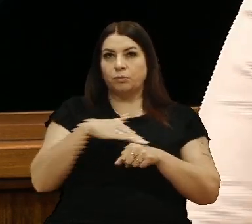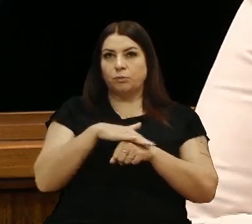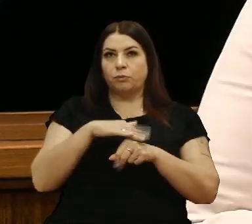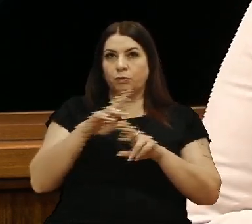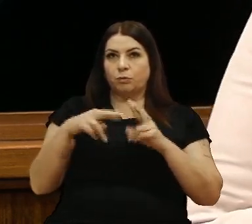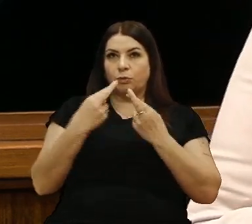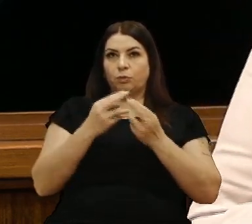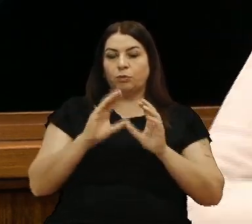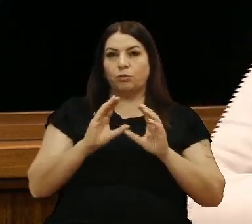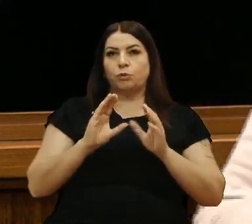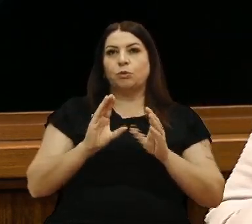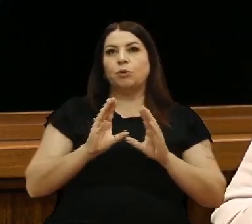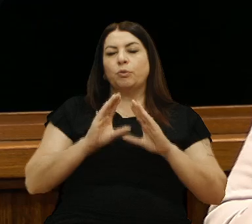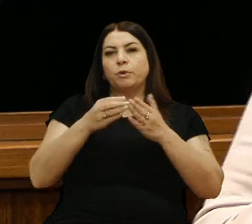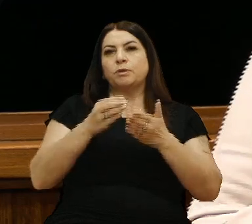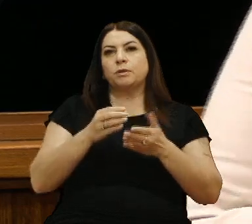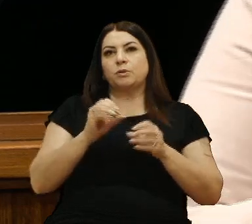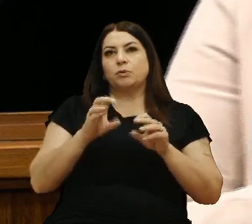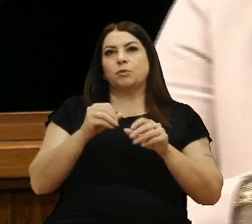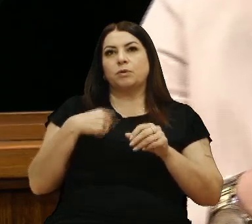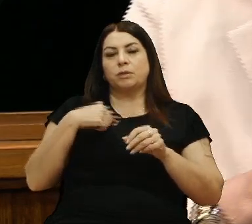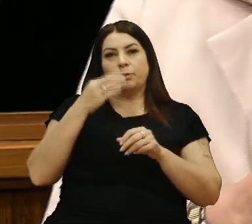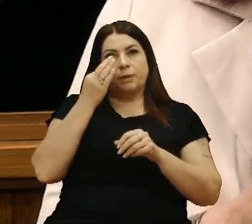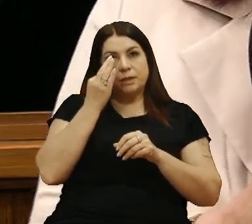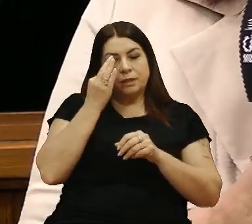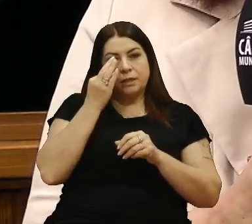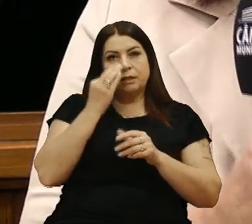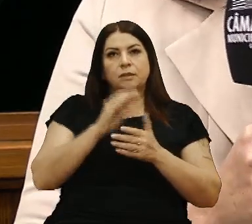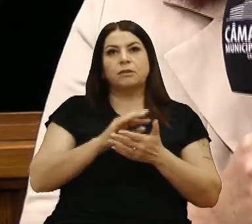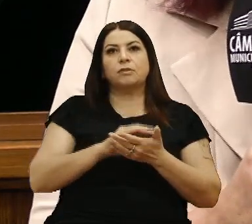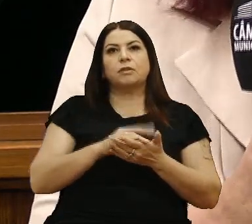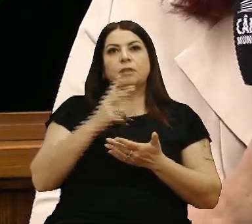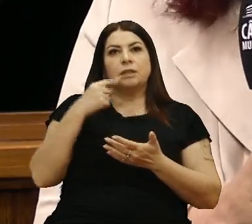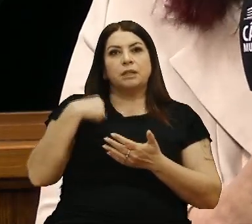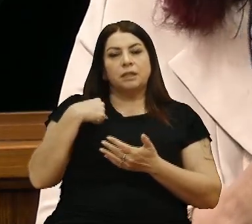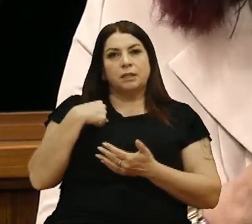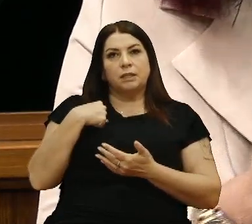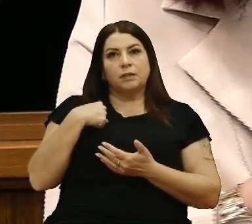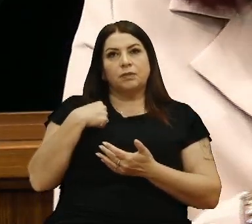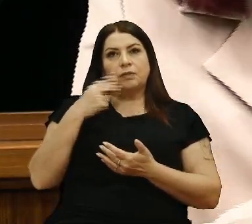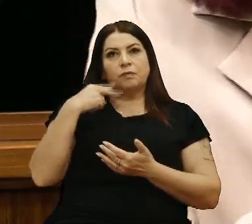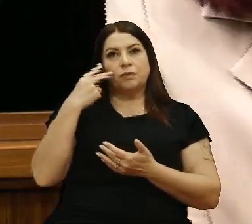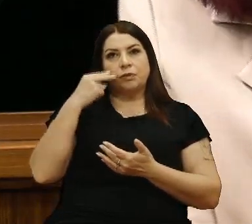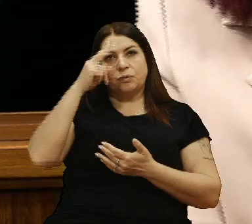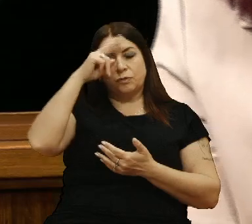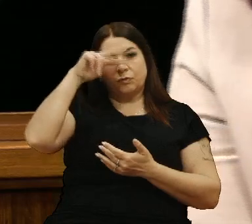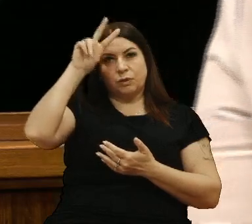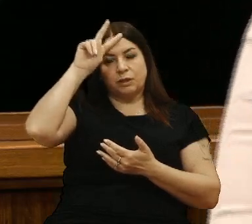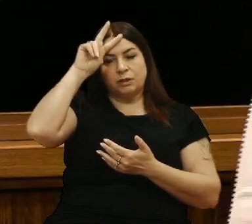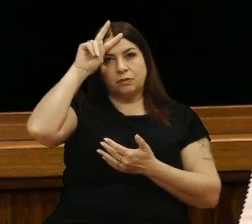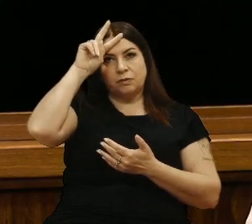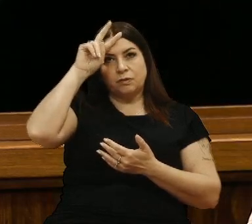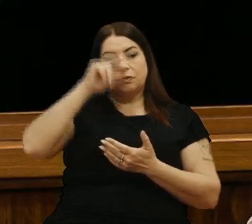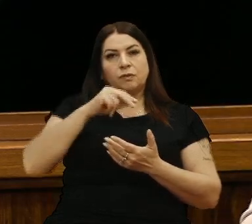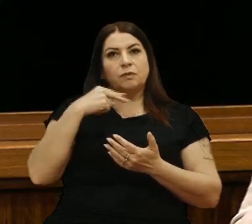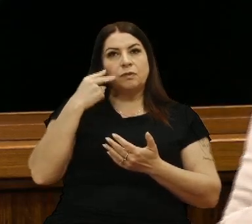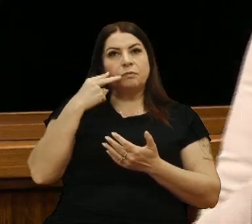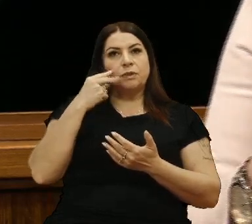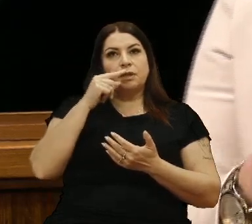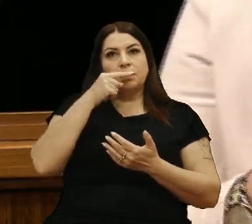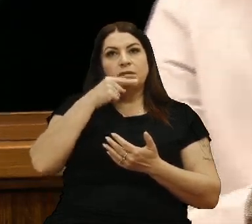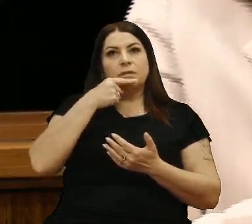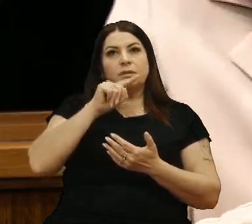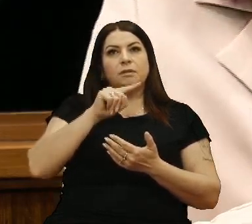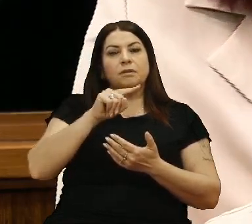da Comissão de Educação, na qual estava presente de vereadores, eu, o vereador Edson, o vereador Caleb